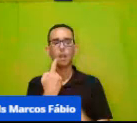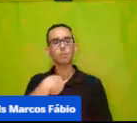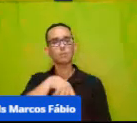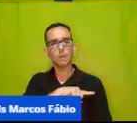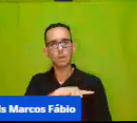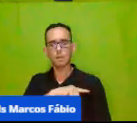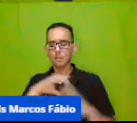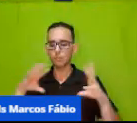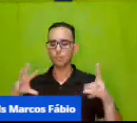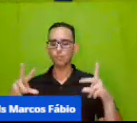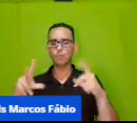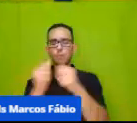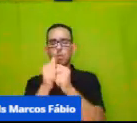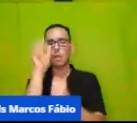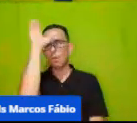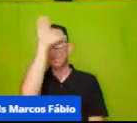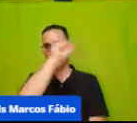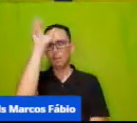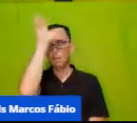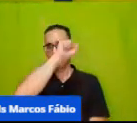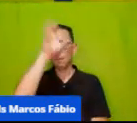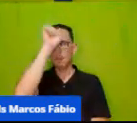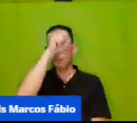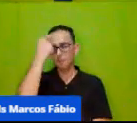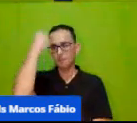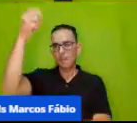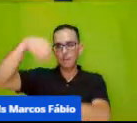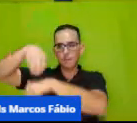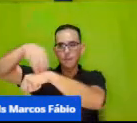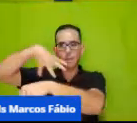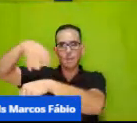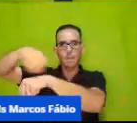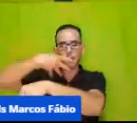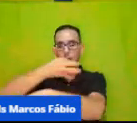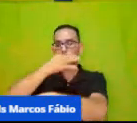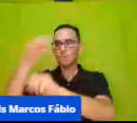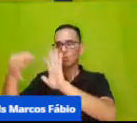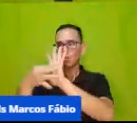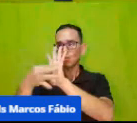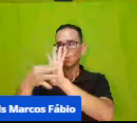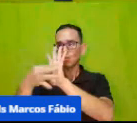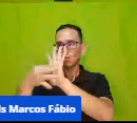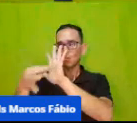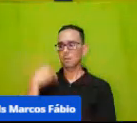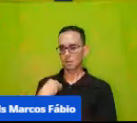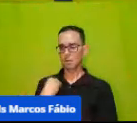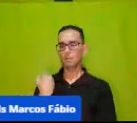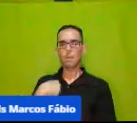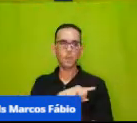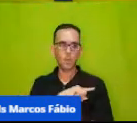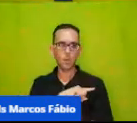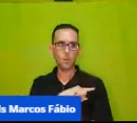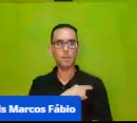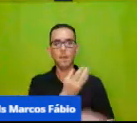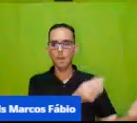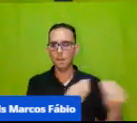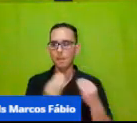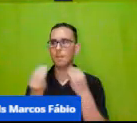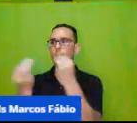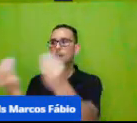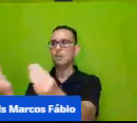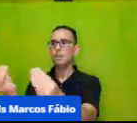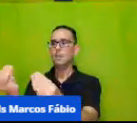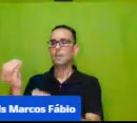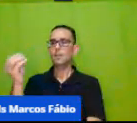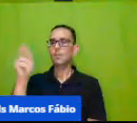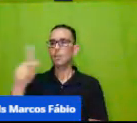nós aprendemos muito com as ideias e com as sugestões que eles trouxeram para nós. Então, eu passo assim, a palavra para o professor